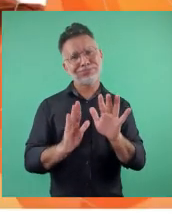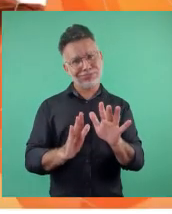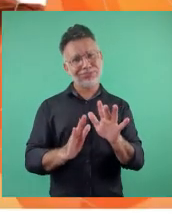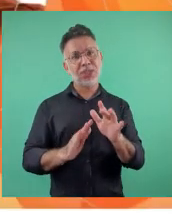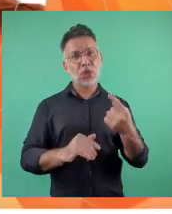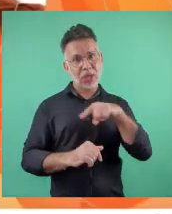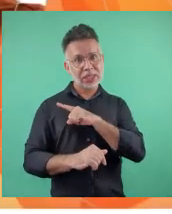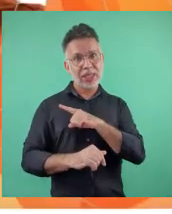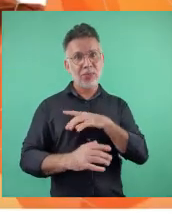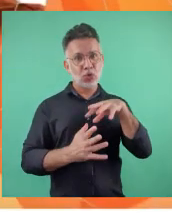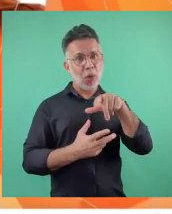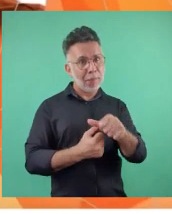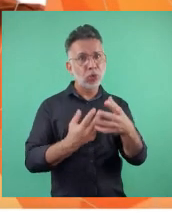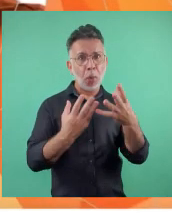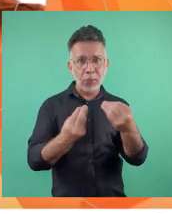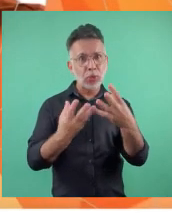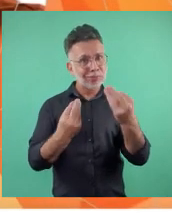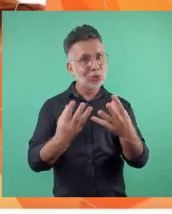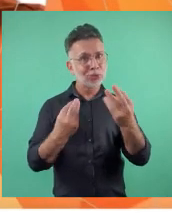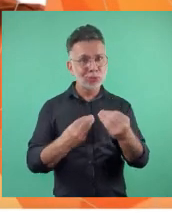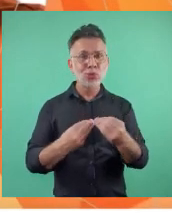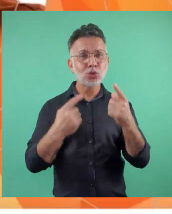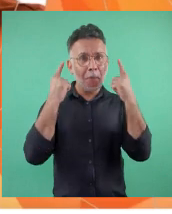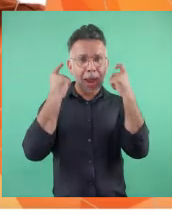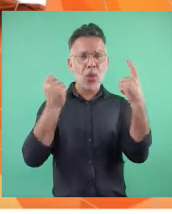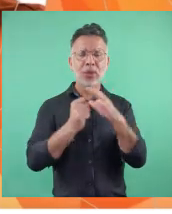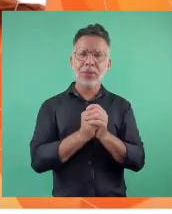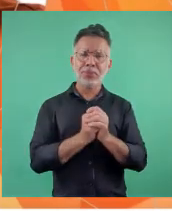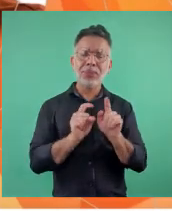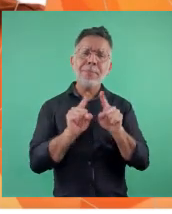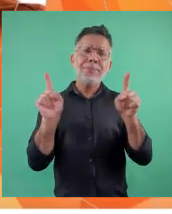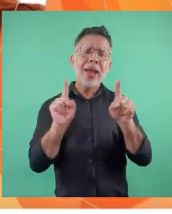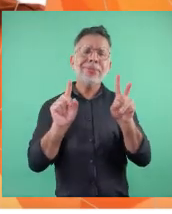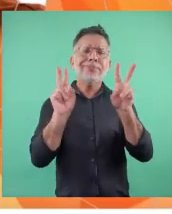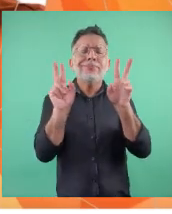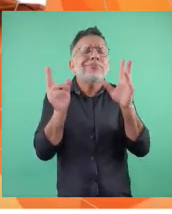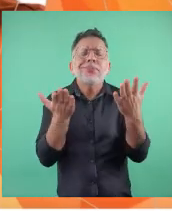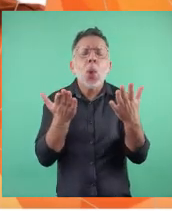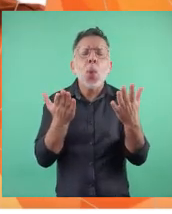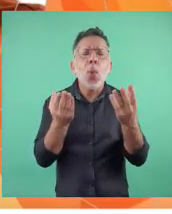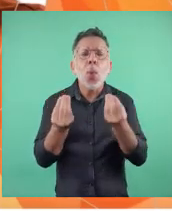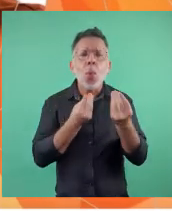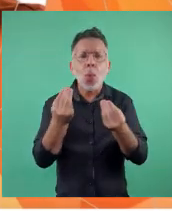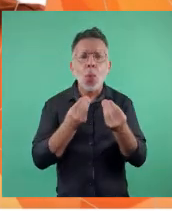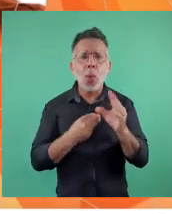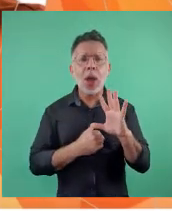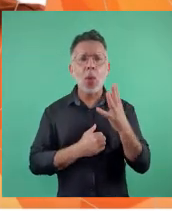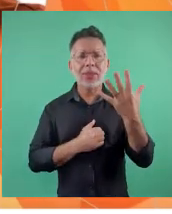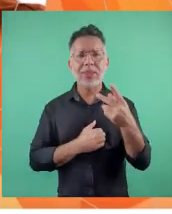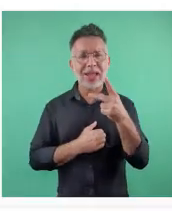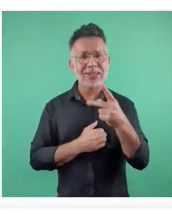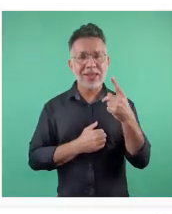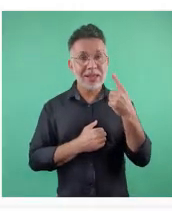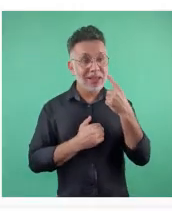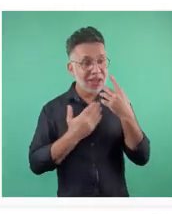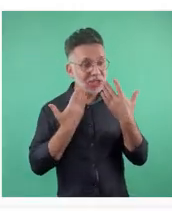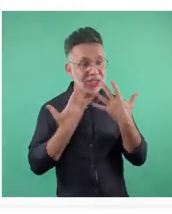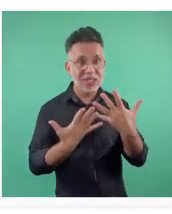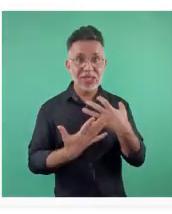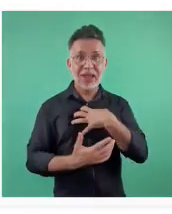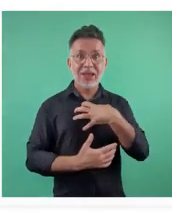muito barulhento. Mas quais as consequências desse tipo de exposição abusiva? O que pode nos